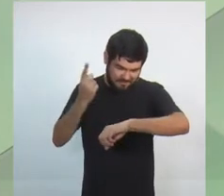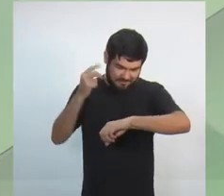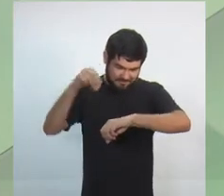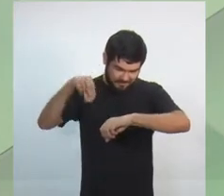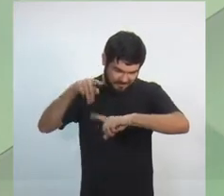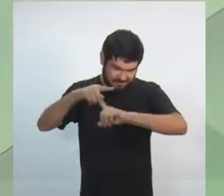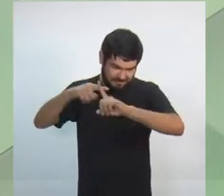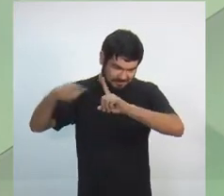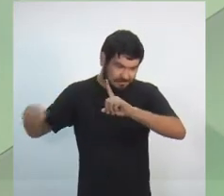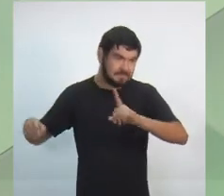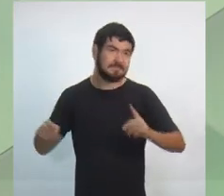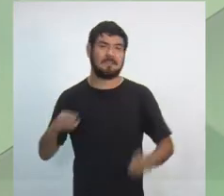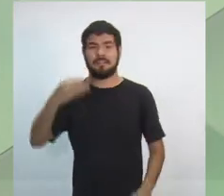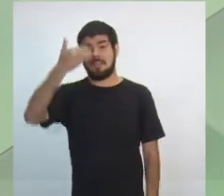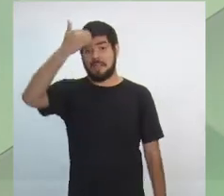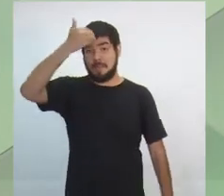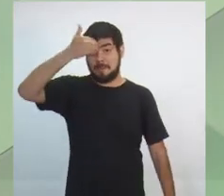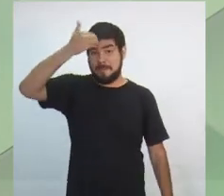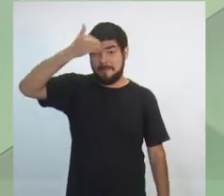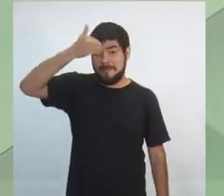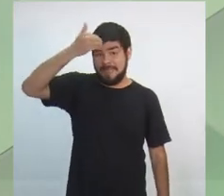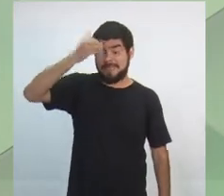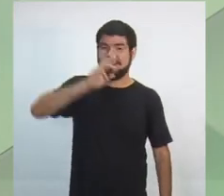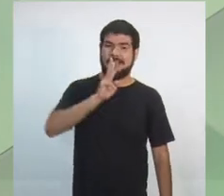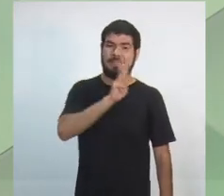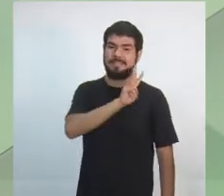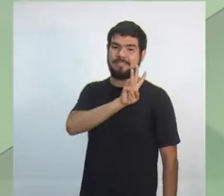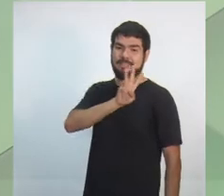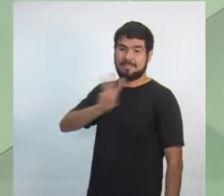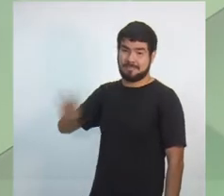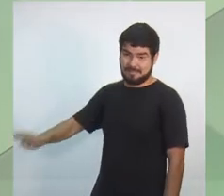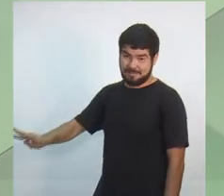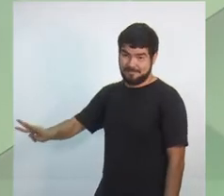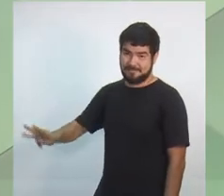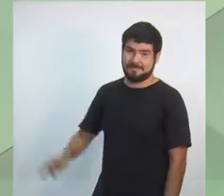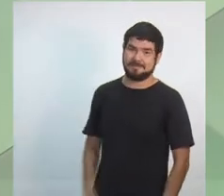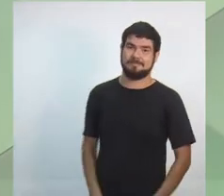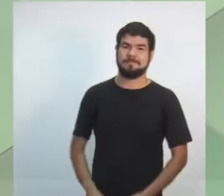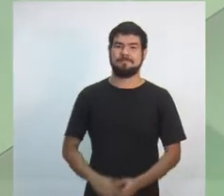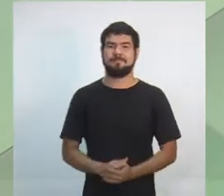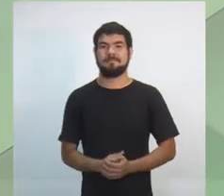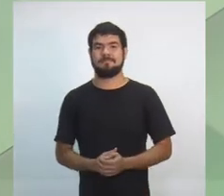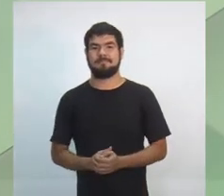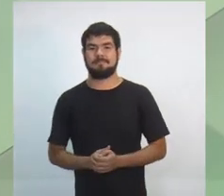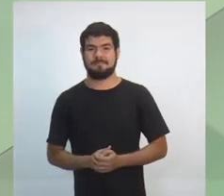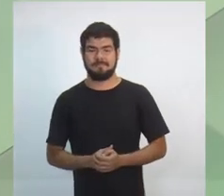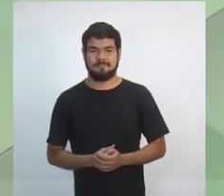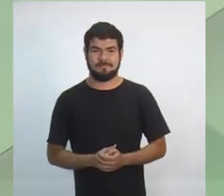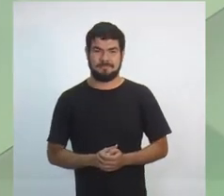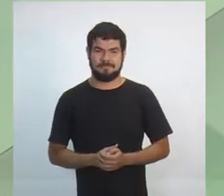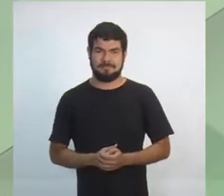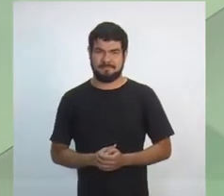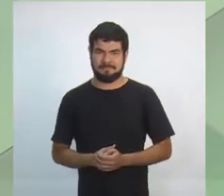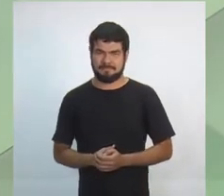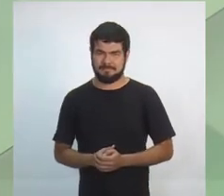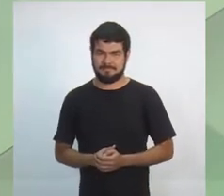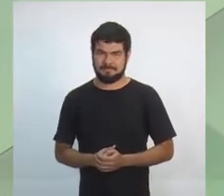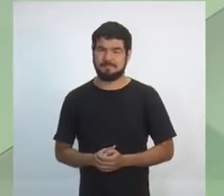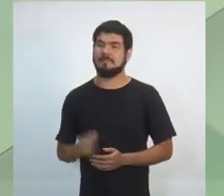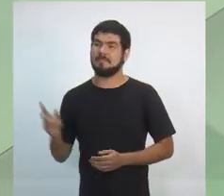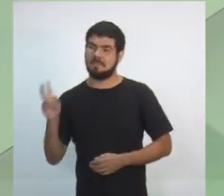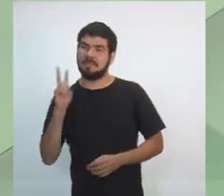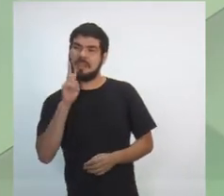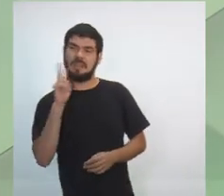candidato Berg, da UGT, vai fazer a tréplica nessa segunda... Não, já o candidato fez a